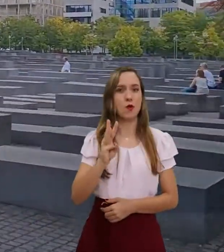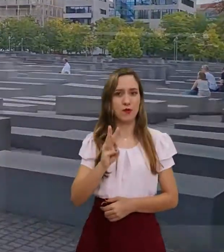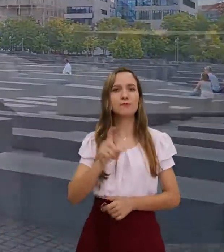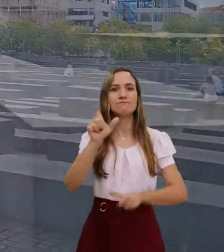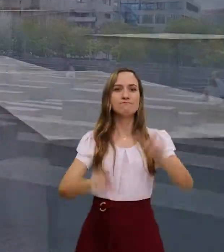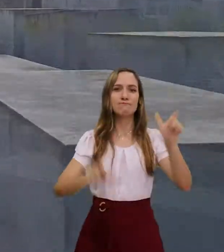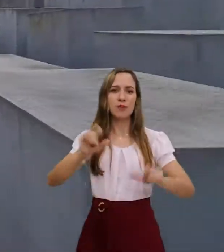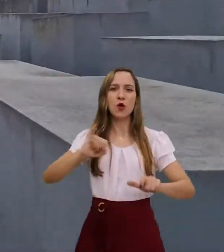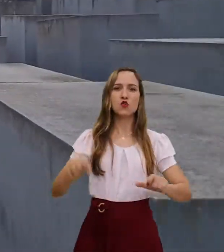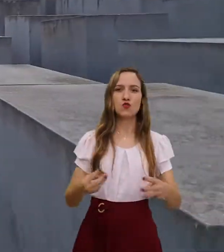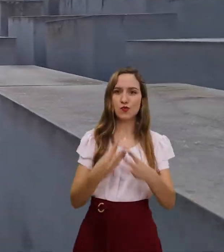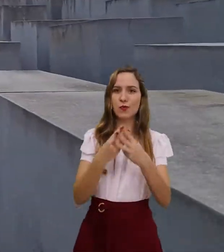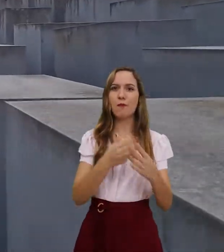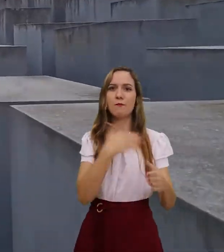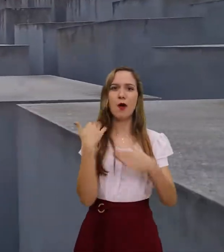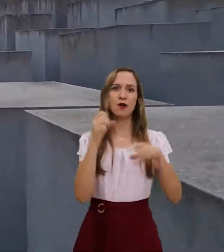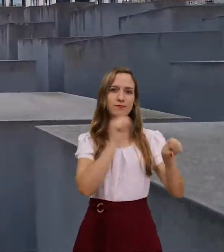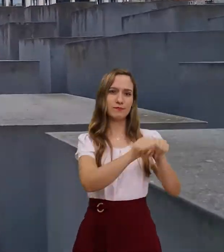que foram mortos.